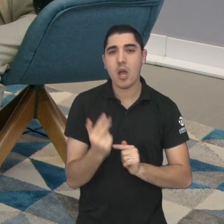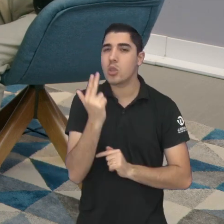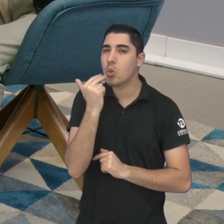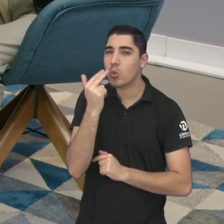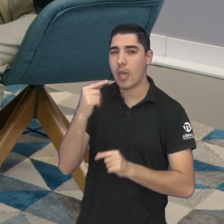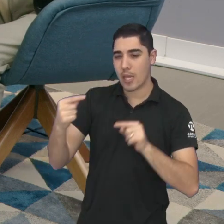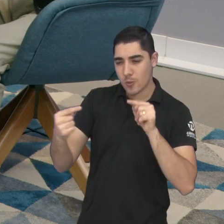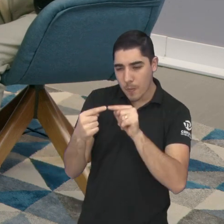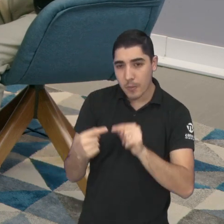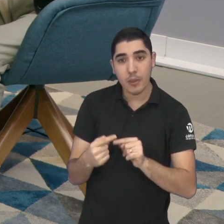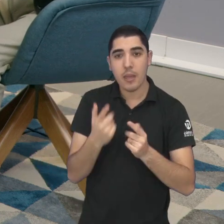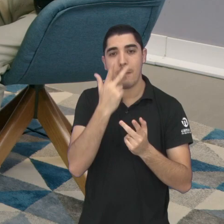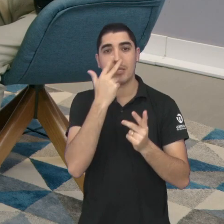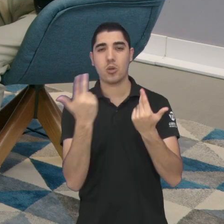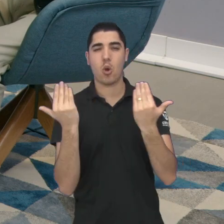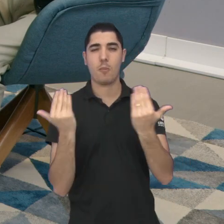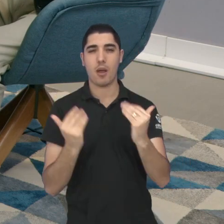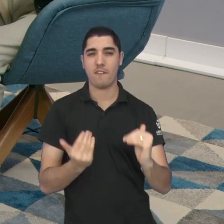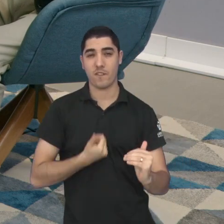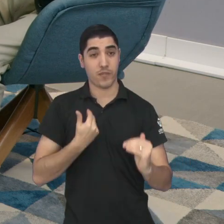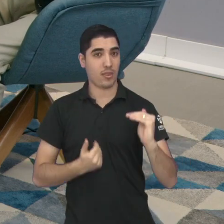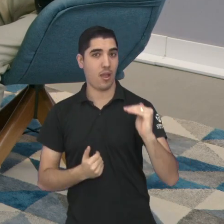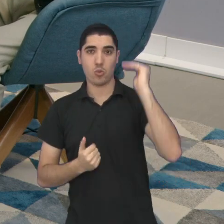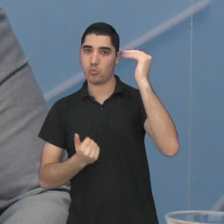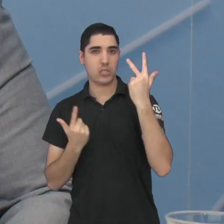adulta. Mas eu discordo um pouco nessa questão